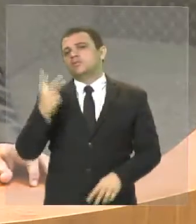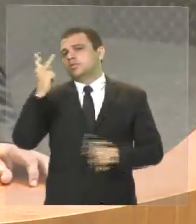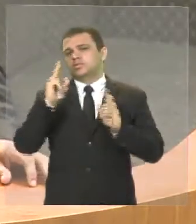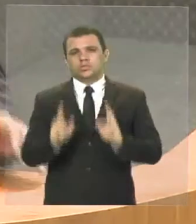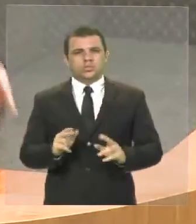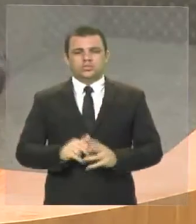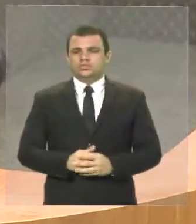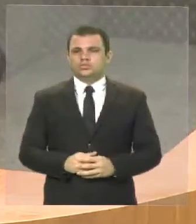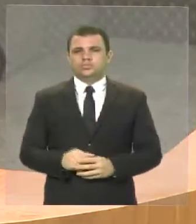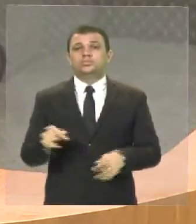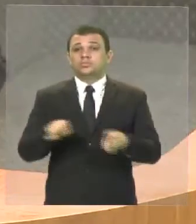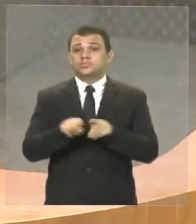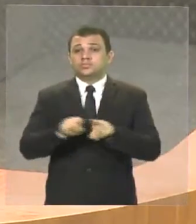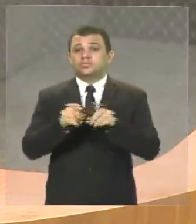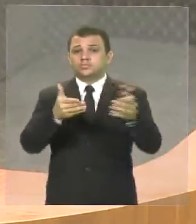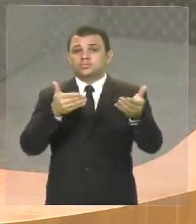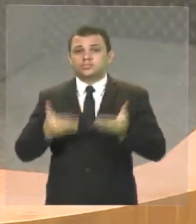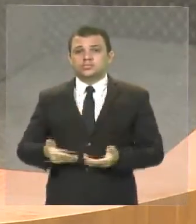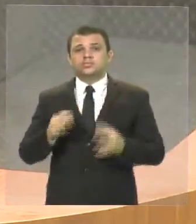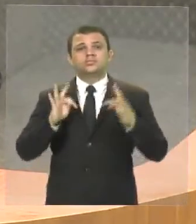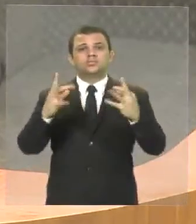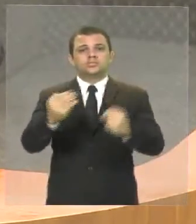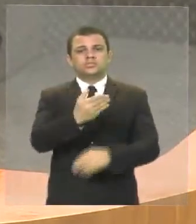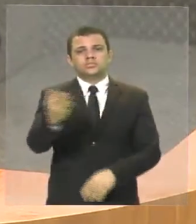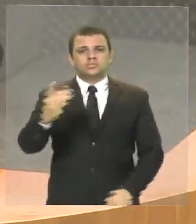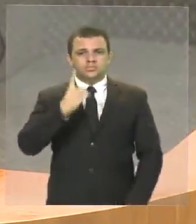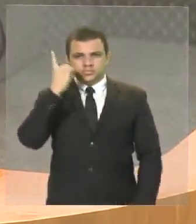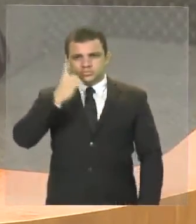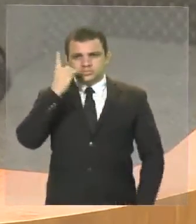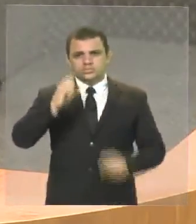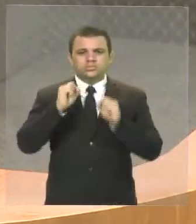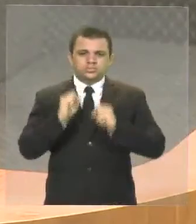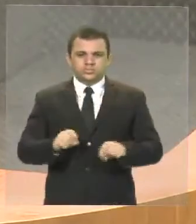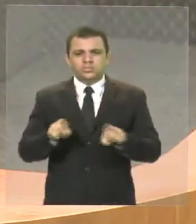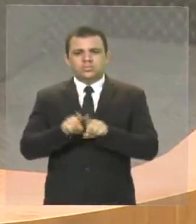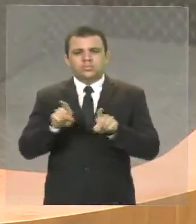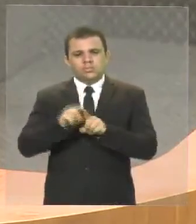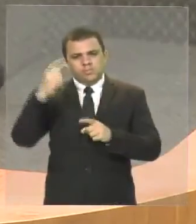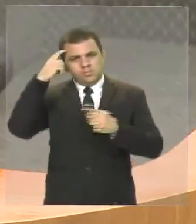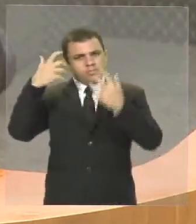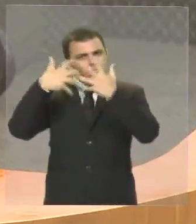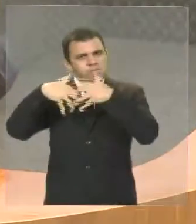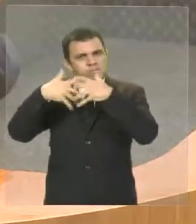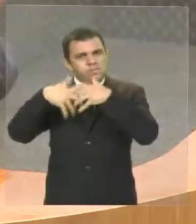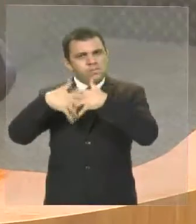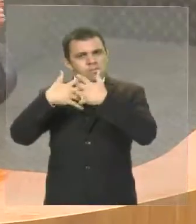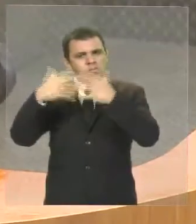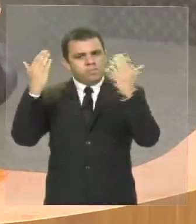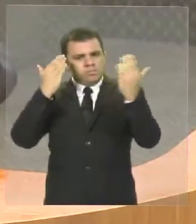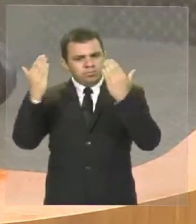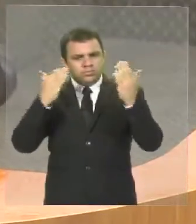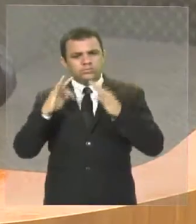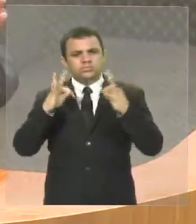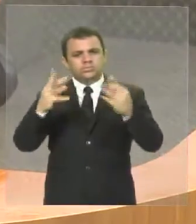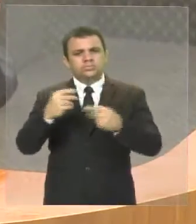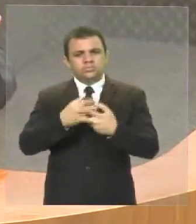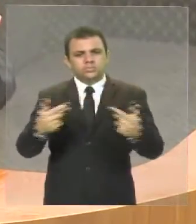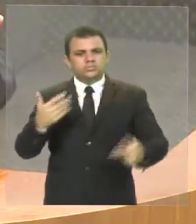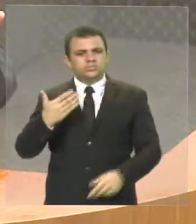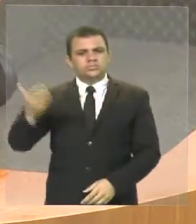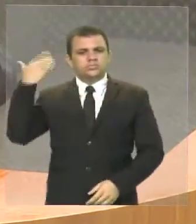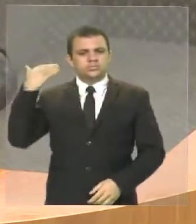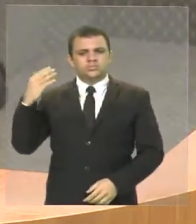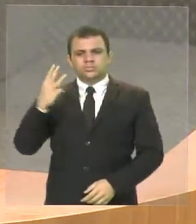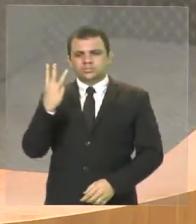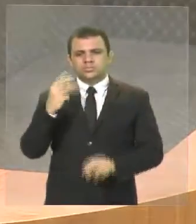faço um convite aos demais parlamentares que façam uma reflexão de tudo que aconteceu nos últimos 3